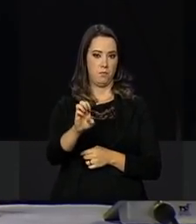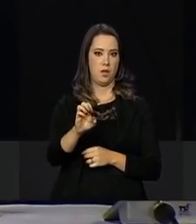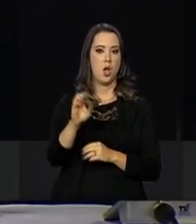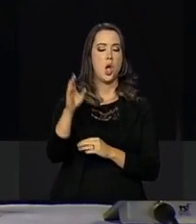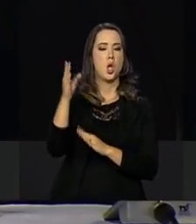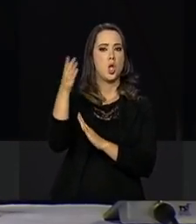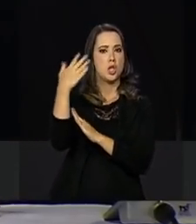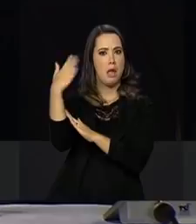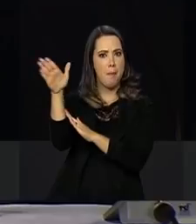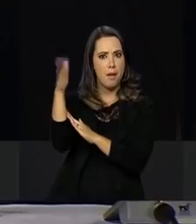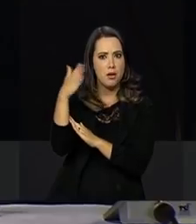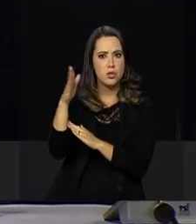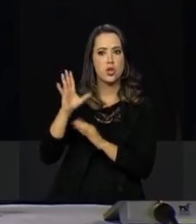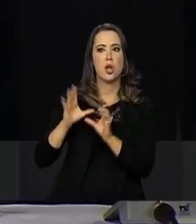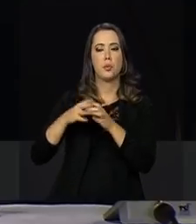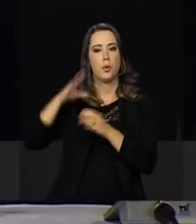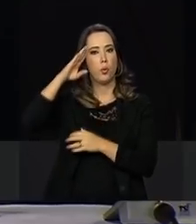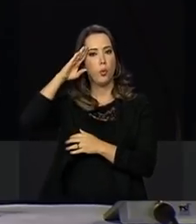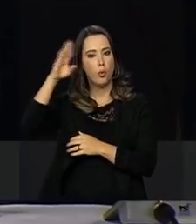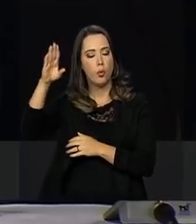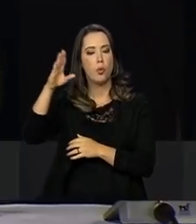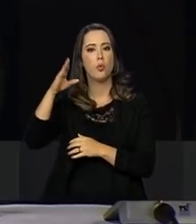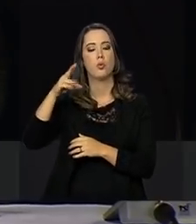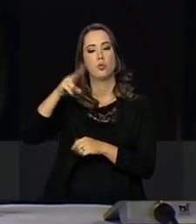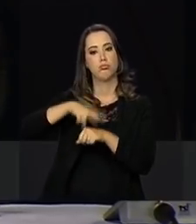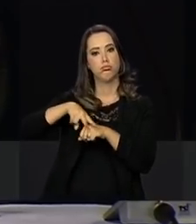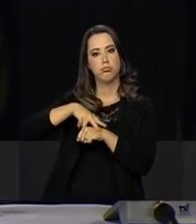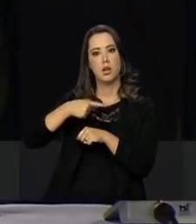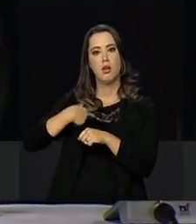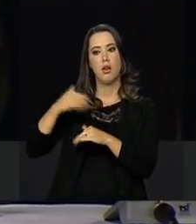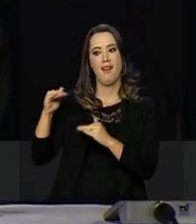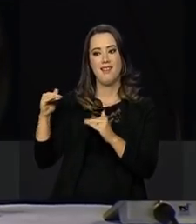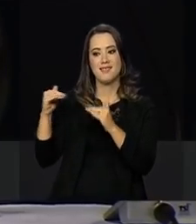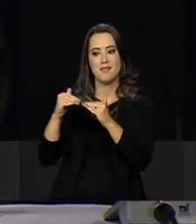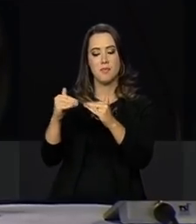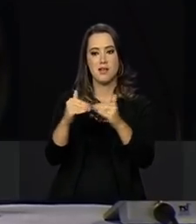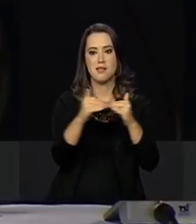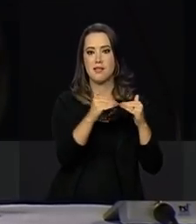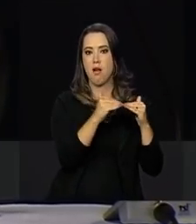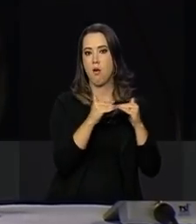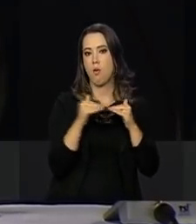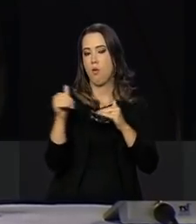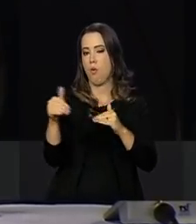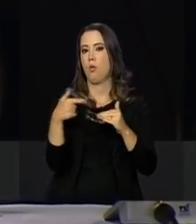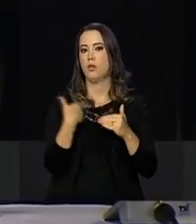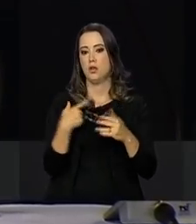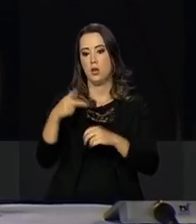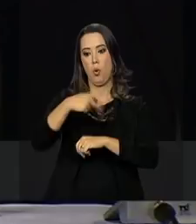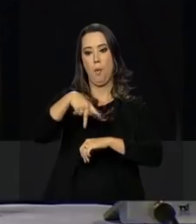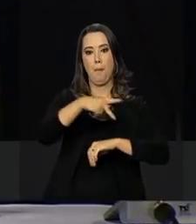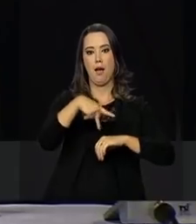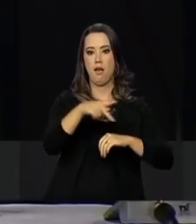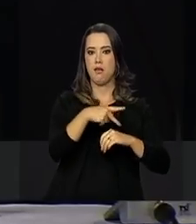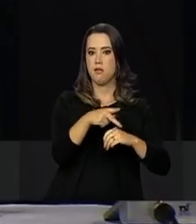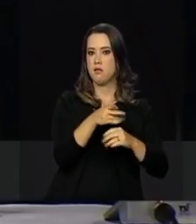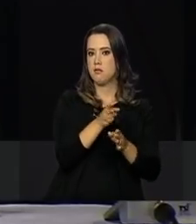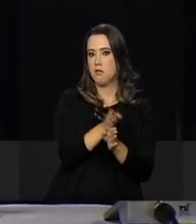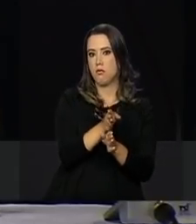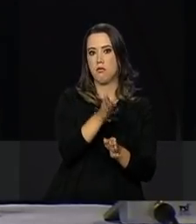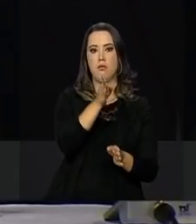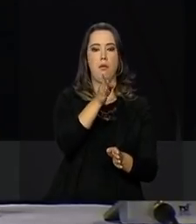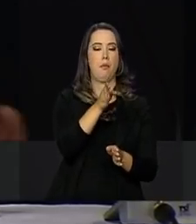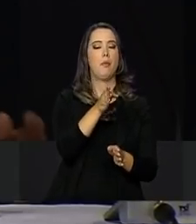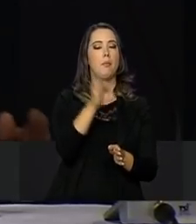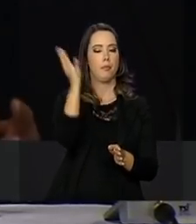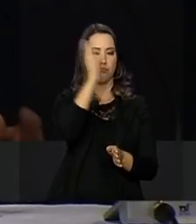Ministério da Segurança, pelas Forças Armadas, a estabelecer contatos com os países que fazem fronteira com o nosso Brasil, porque